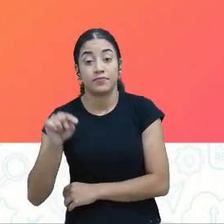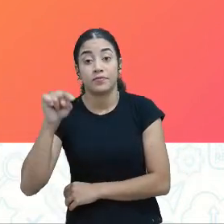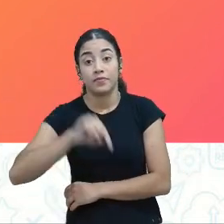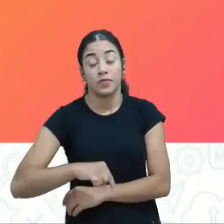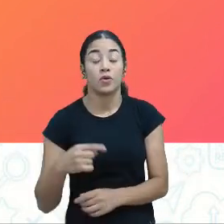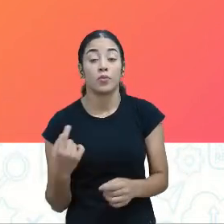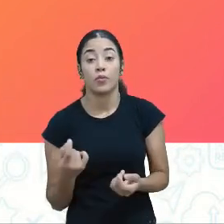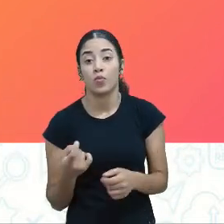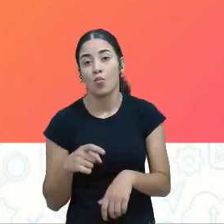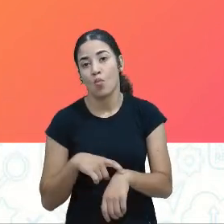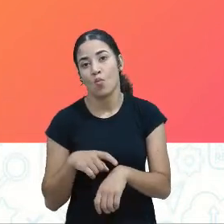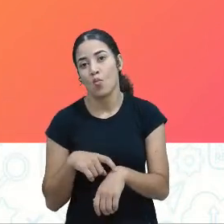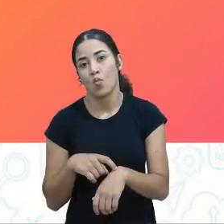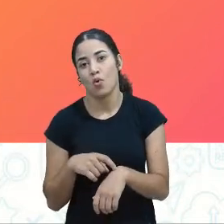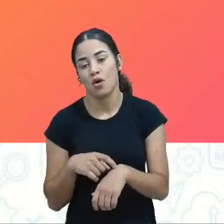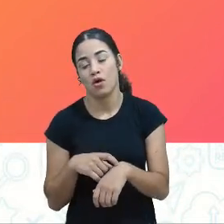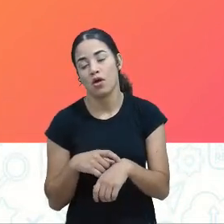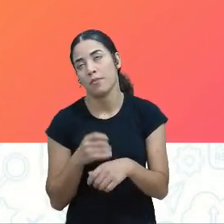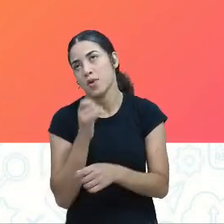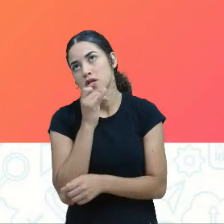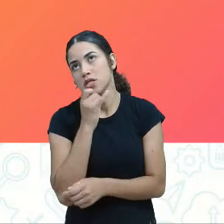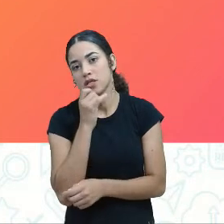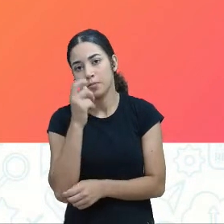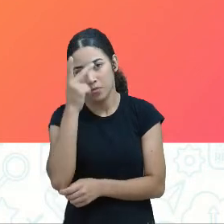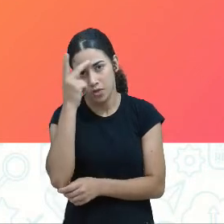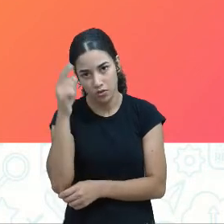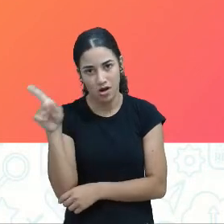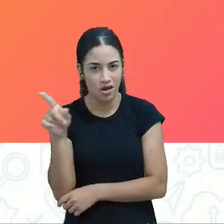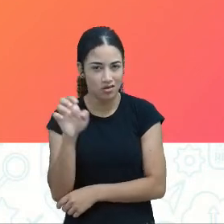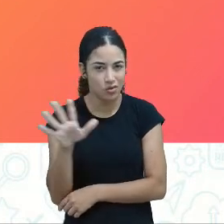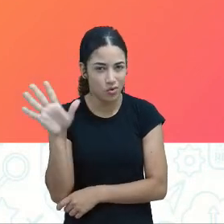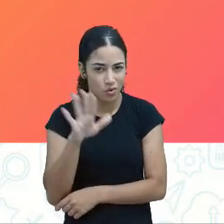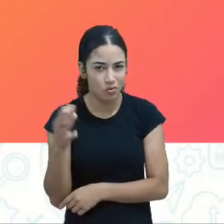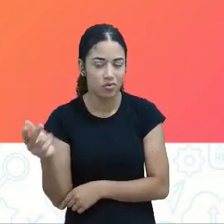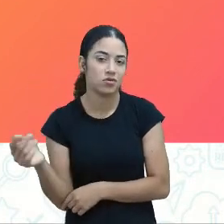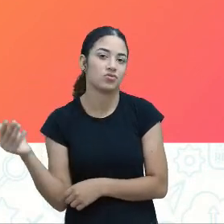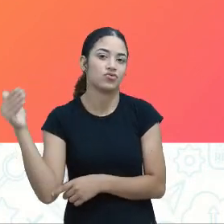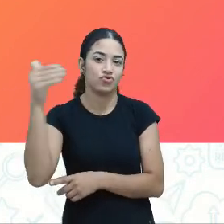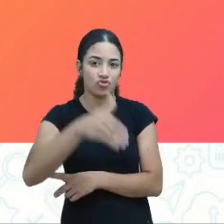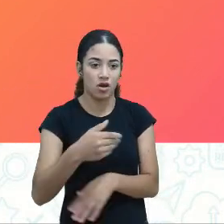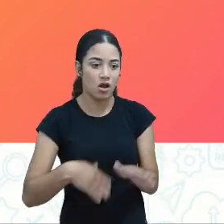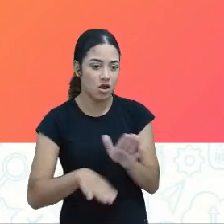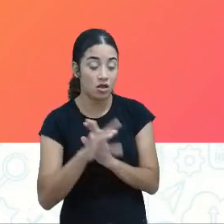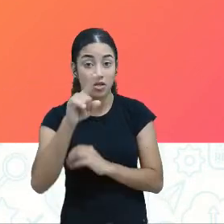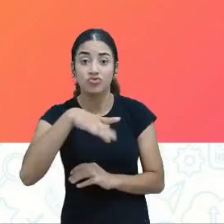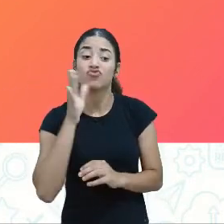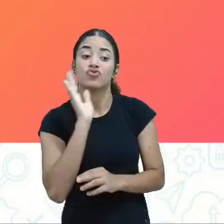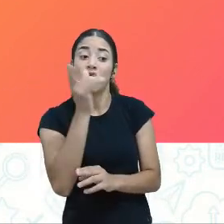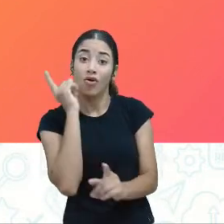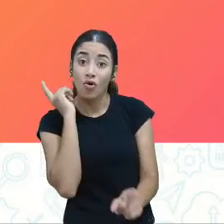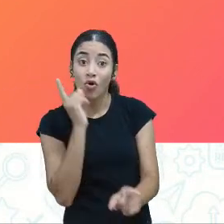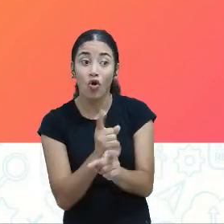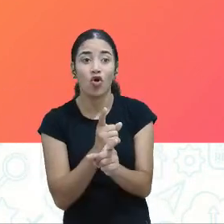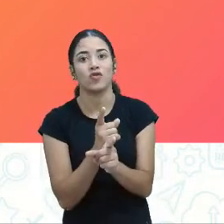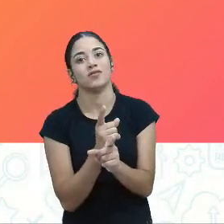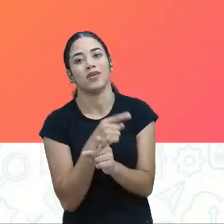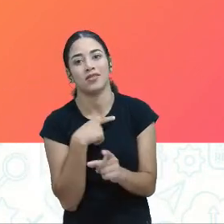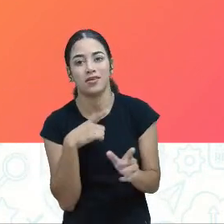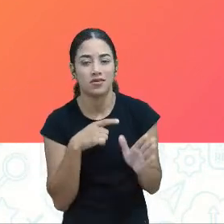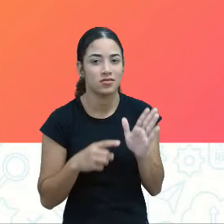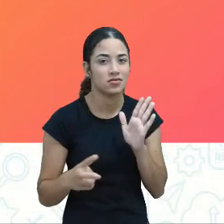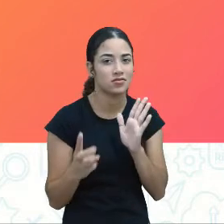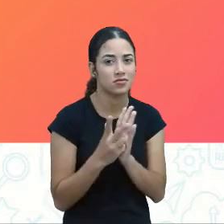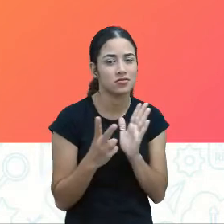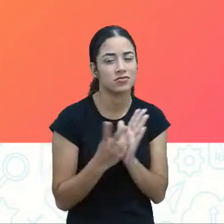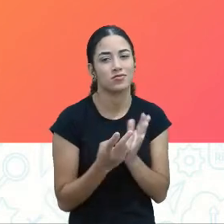europeu, vamos chamar assim, chega aqui, ele já encontra essas tribos indígenas, os tupis, os guaranis, os chavantes, os